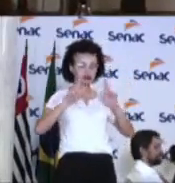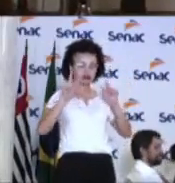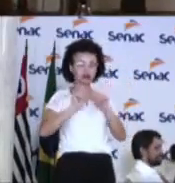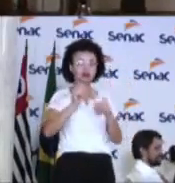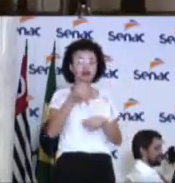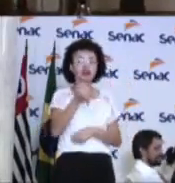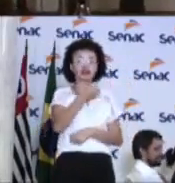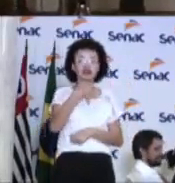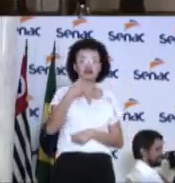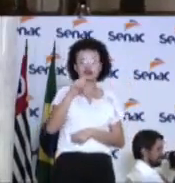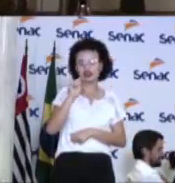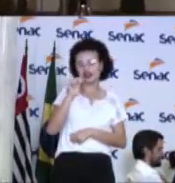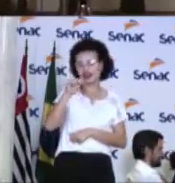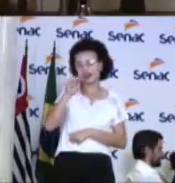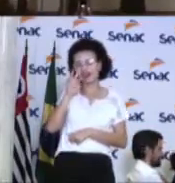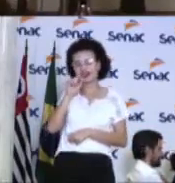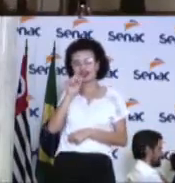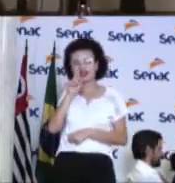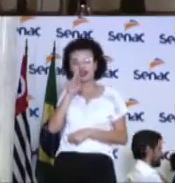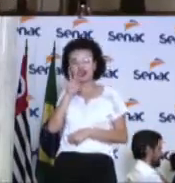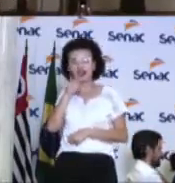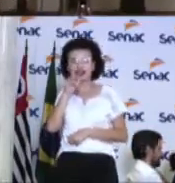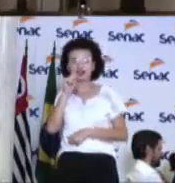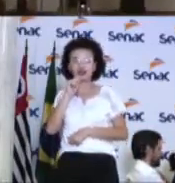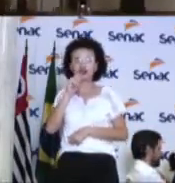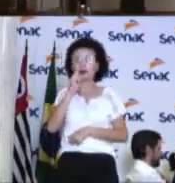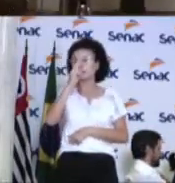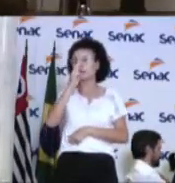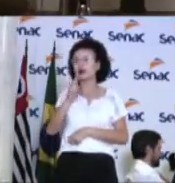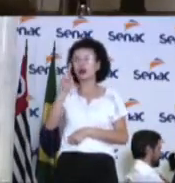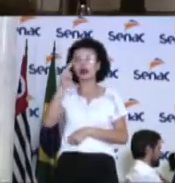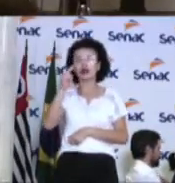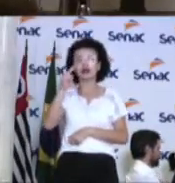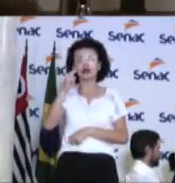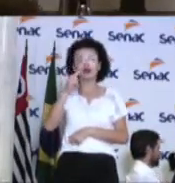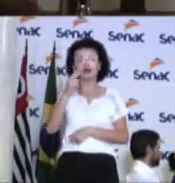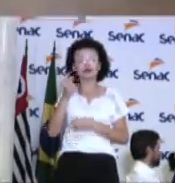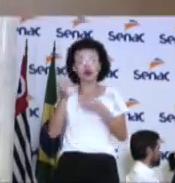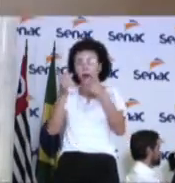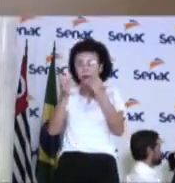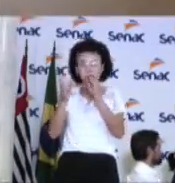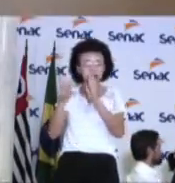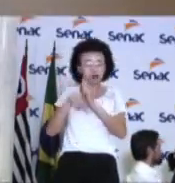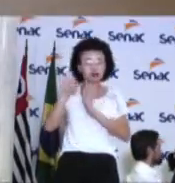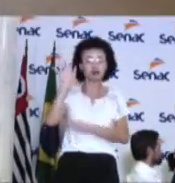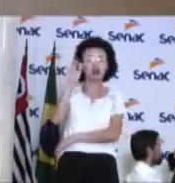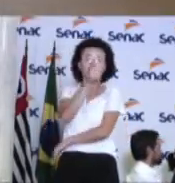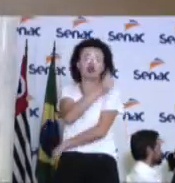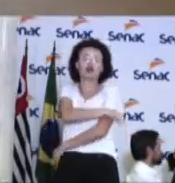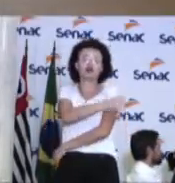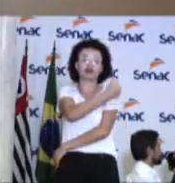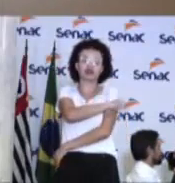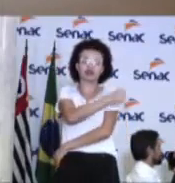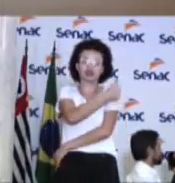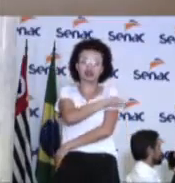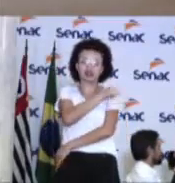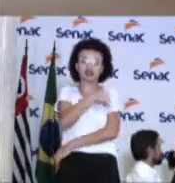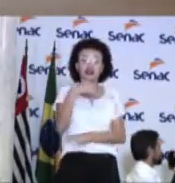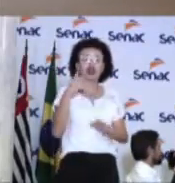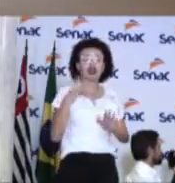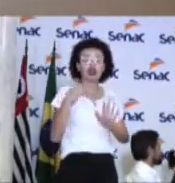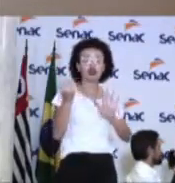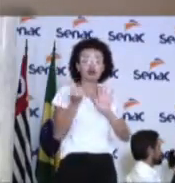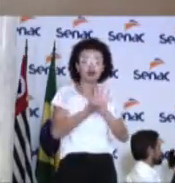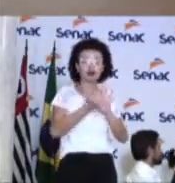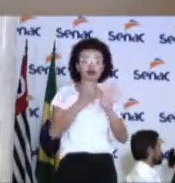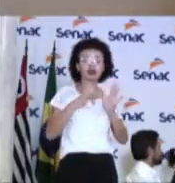Cerveja Antártica, que é uma cerveja que é mais forte no Rio de Janeiro, é o mercado principal deles. É uma marca que faz um ano